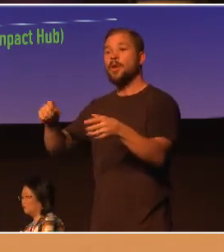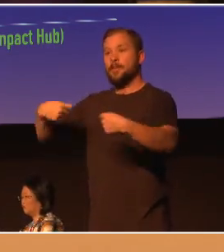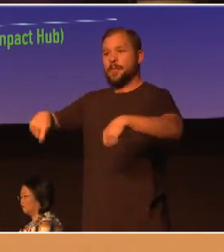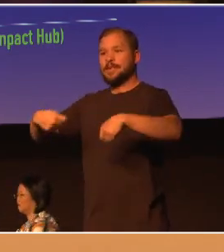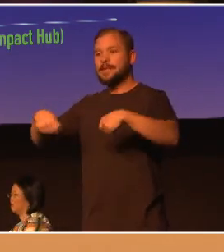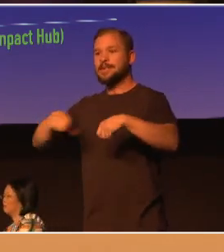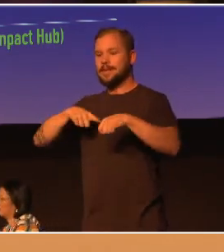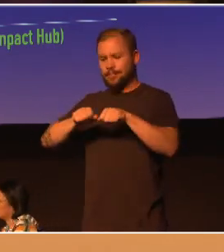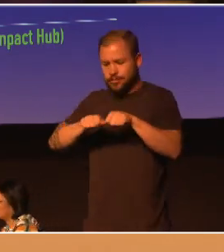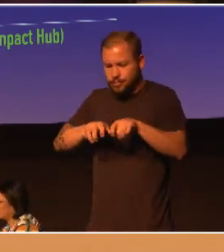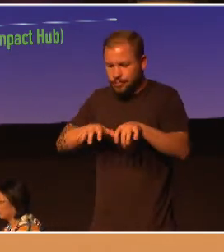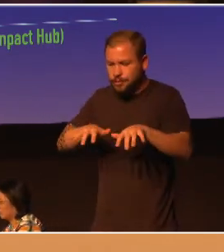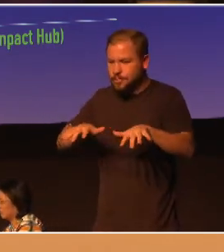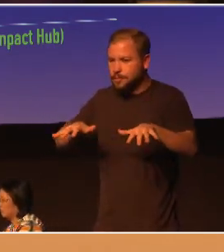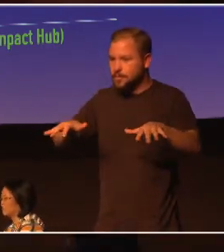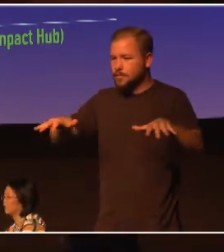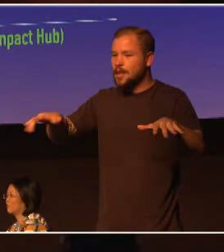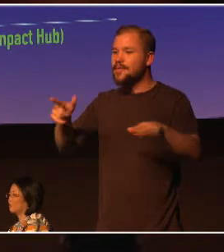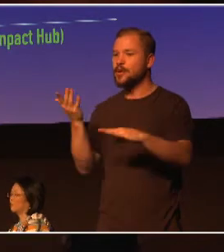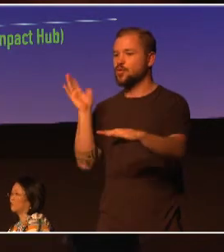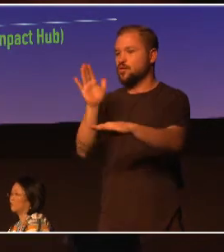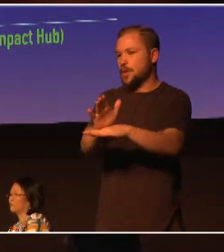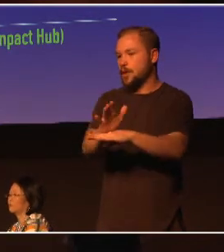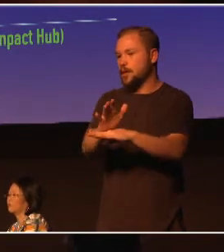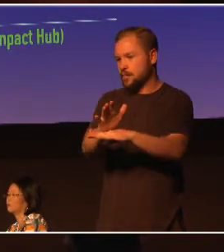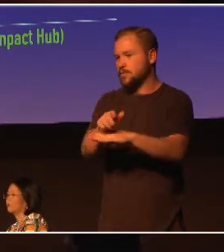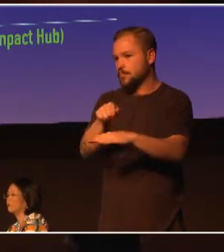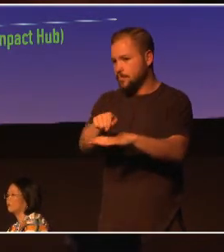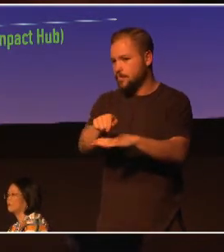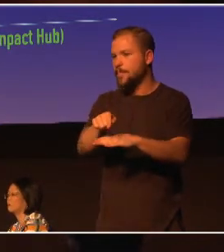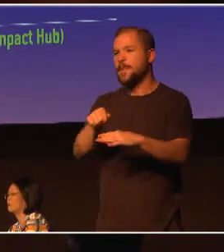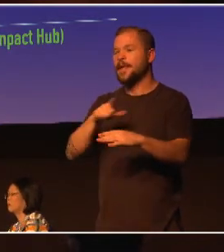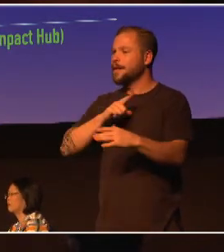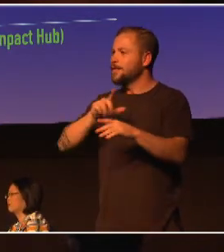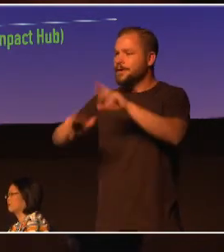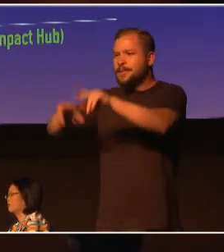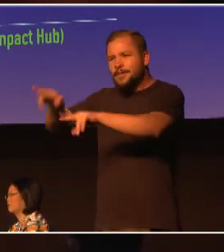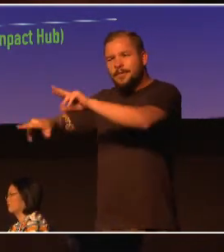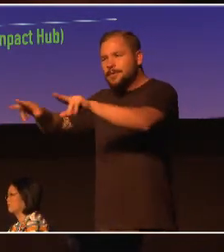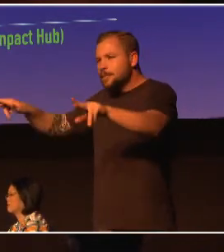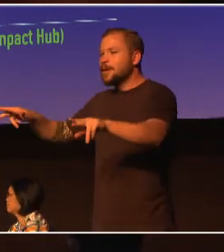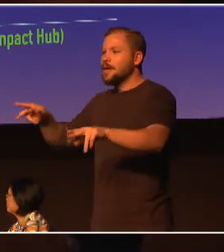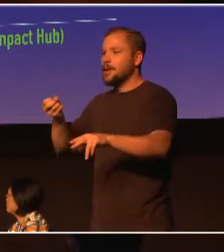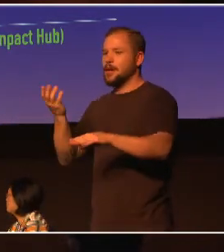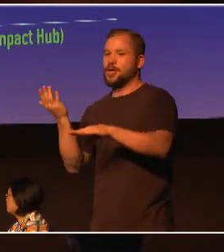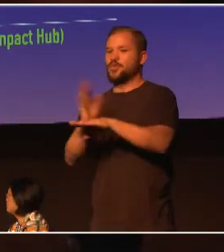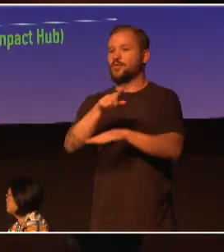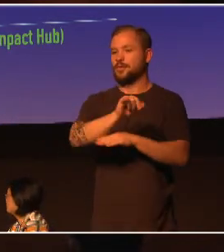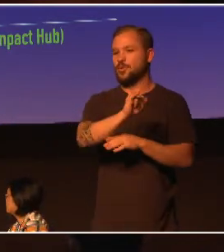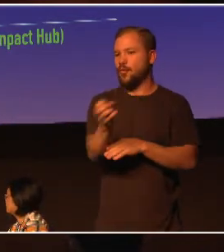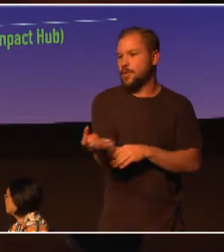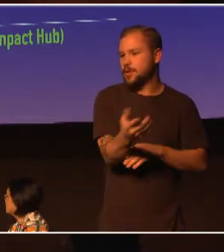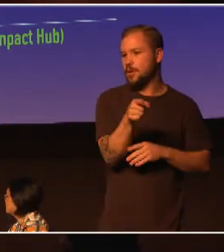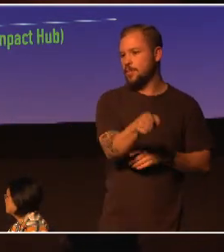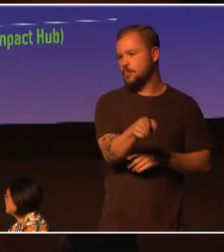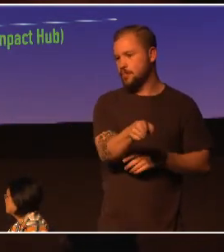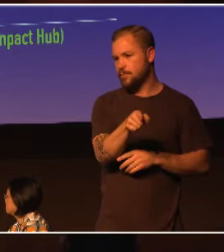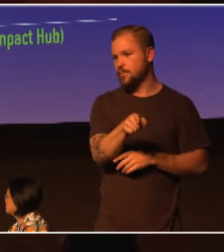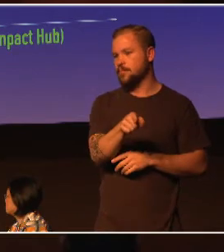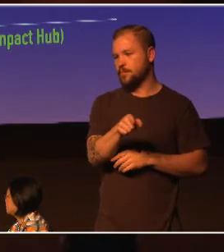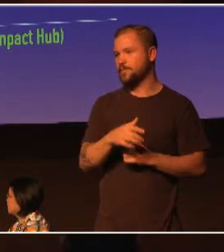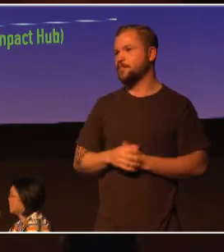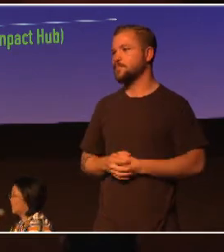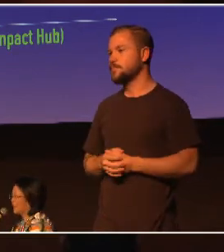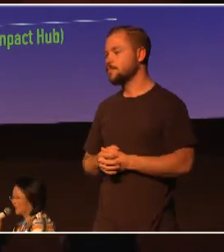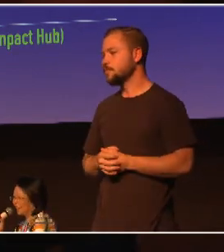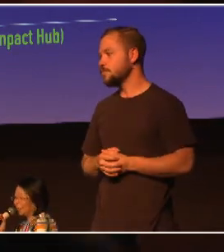essas ramificações que vão ajudar o ecossistema de modo geral, né? Quanto mais diverso, quanto mais nichado, isso consegue trazer inovação para o ecossistema,